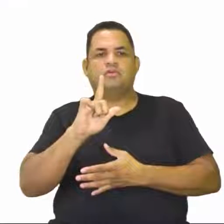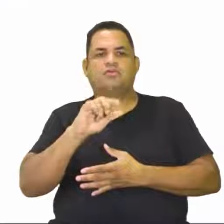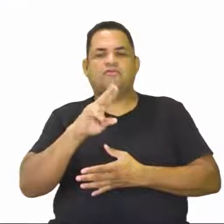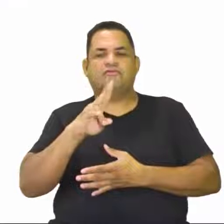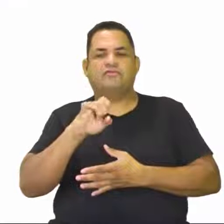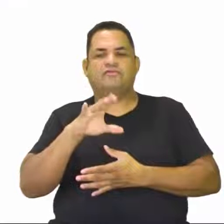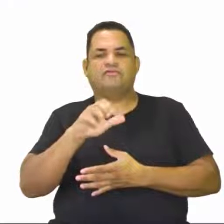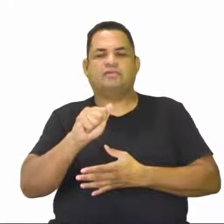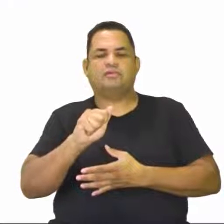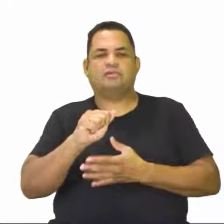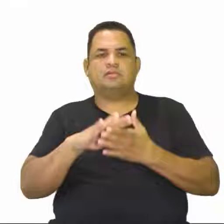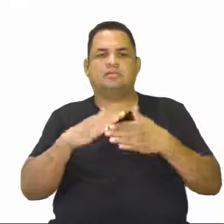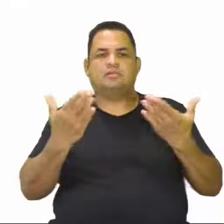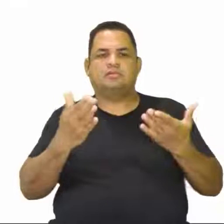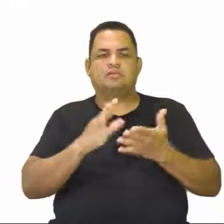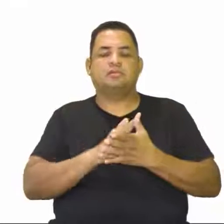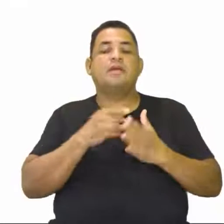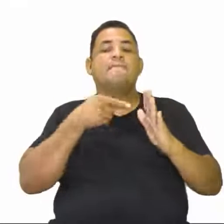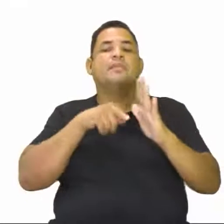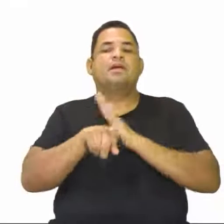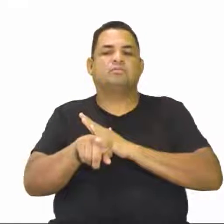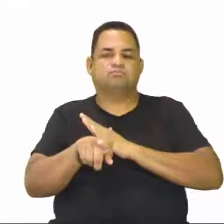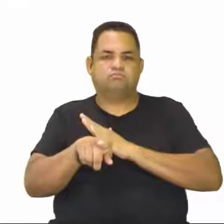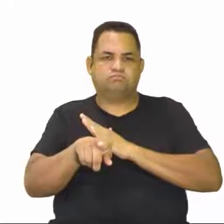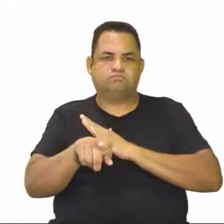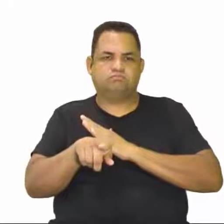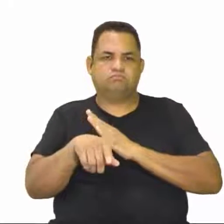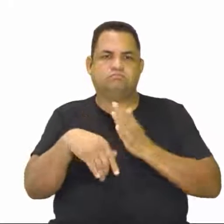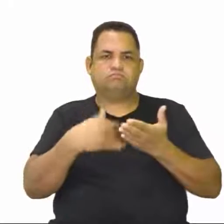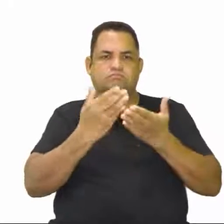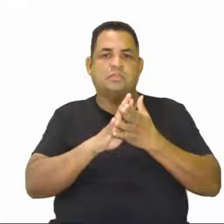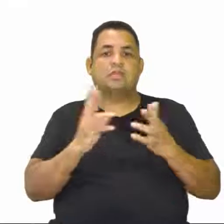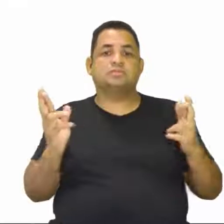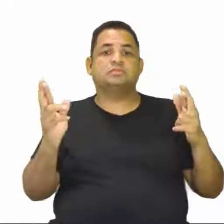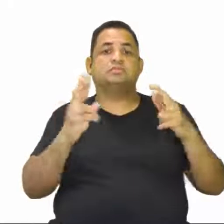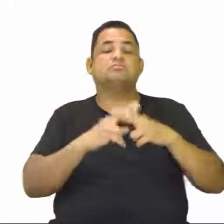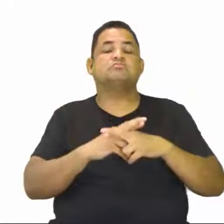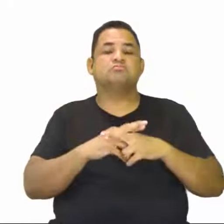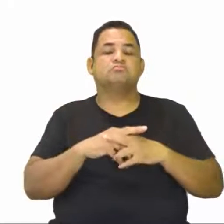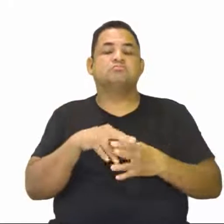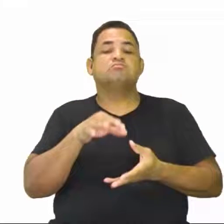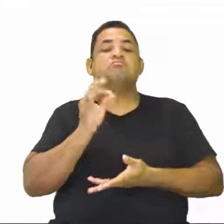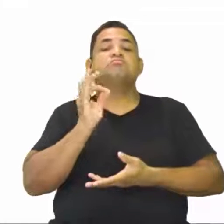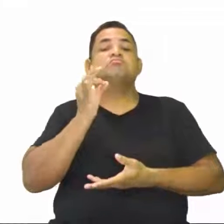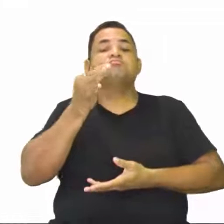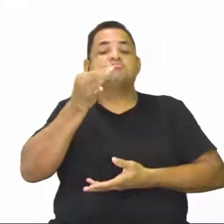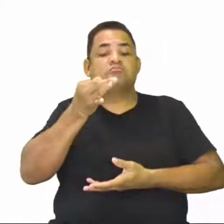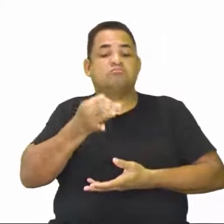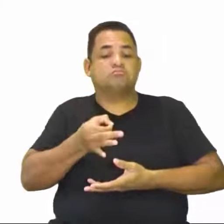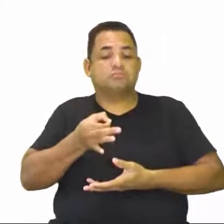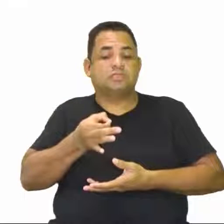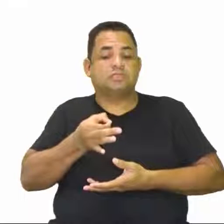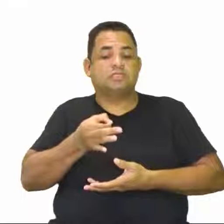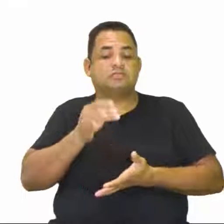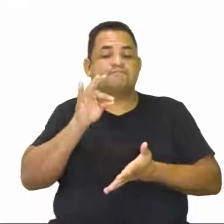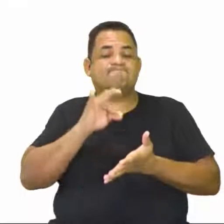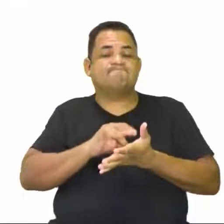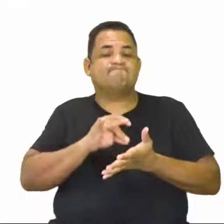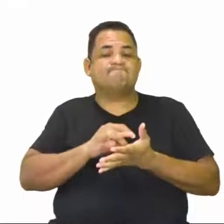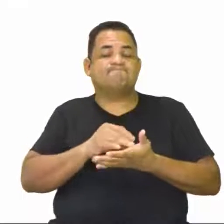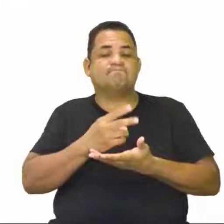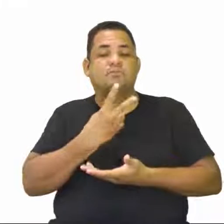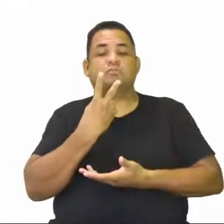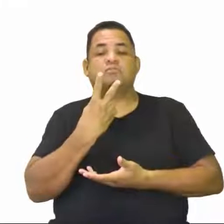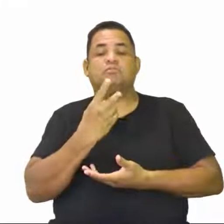viva. E aí vem a pergunta, sobre essa reação, é correto afirmar